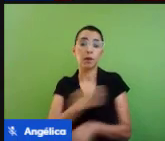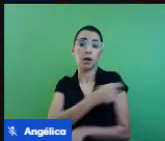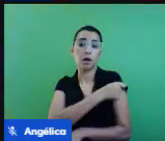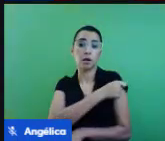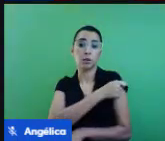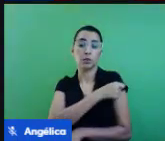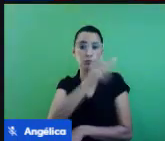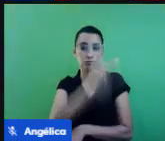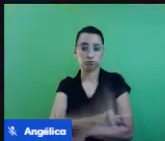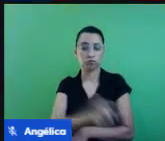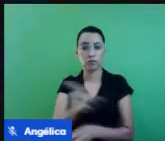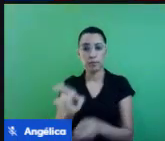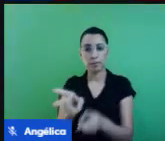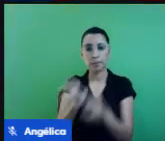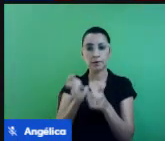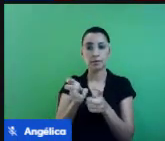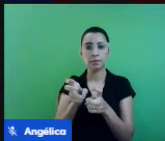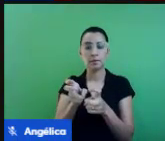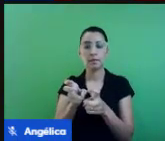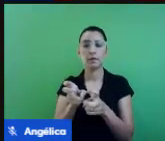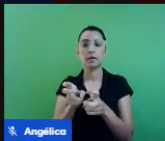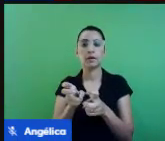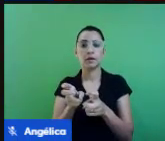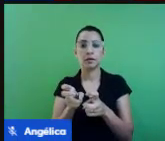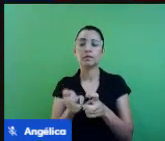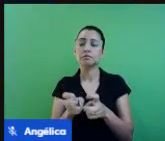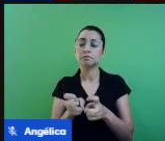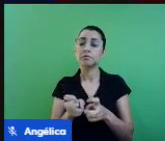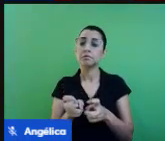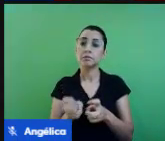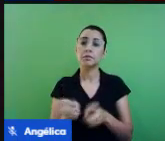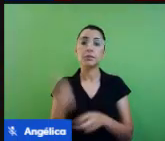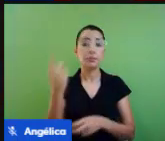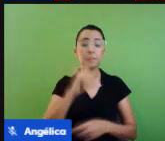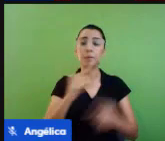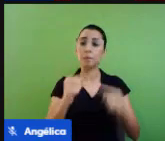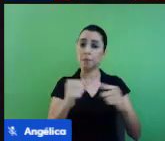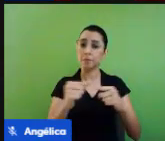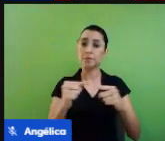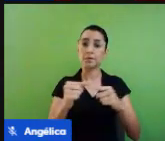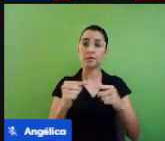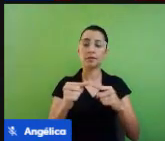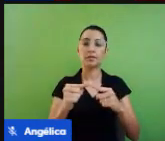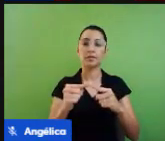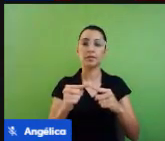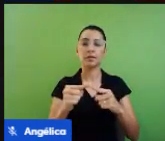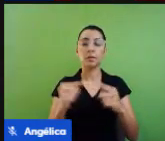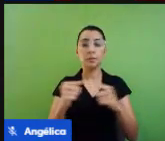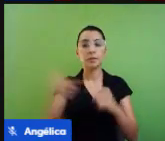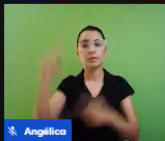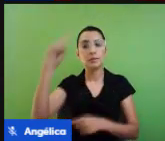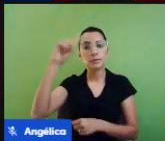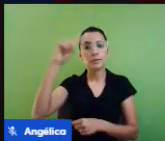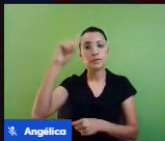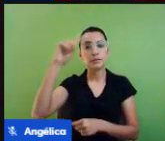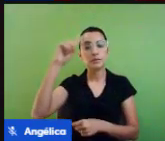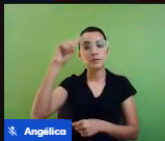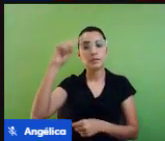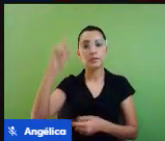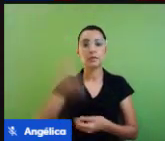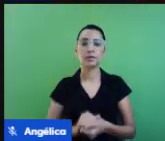ter condições de aplicar na realidade dele, ou seja, no dia a dia, ali ele